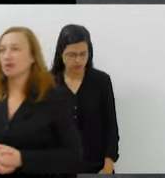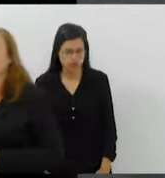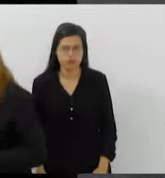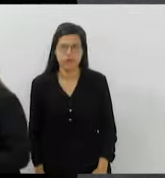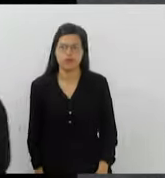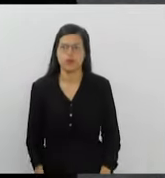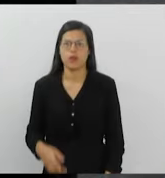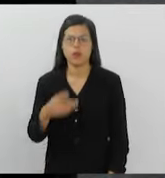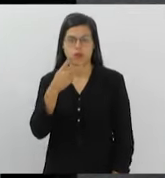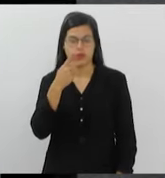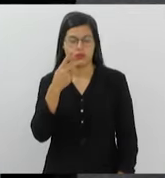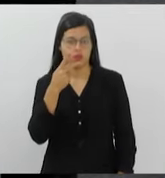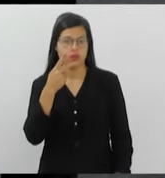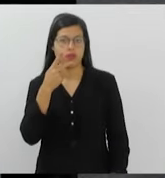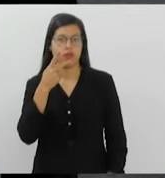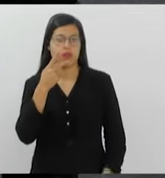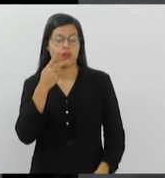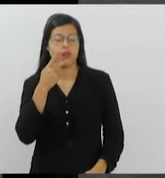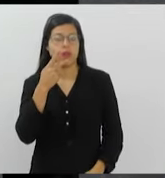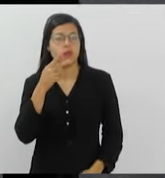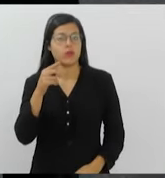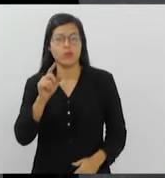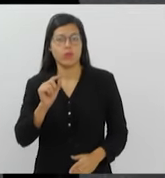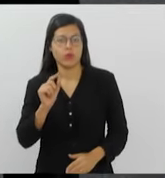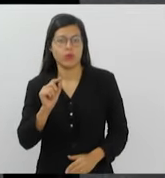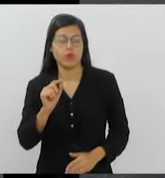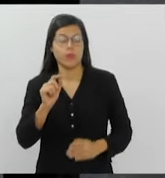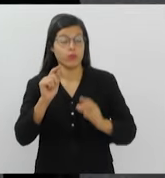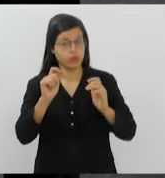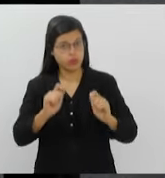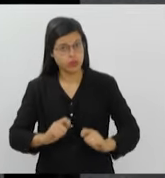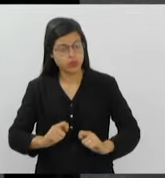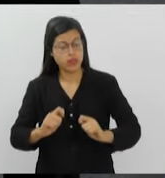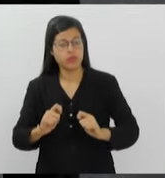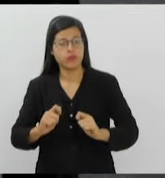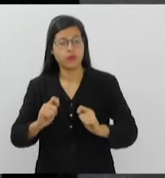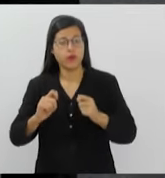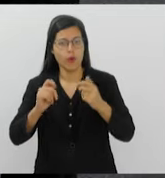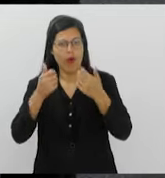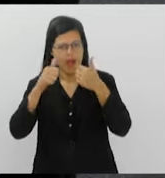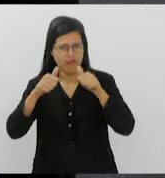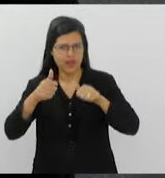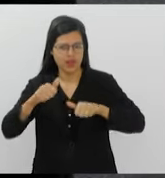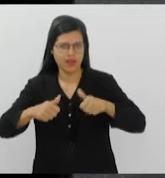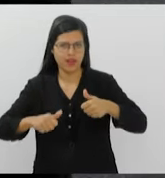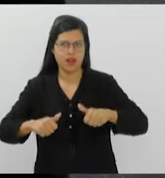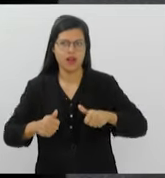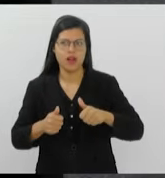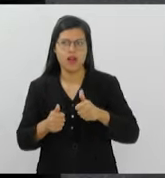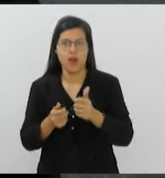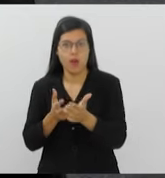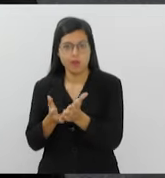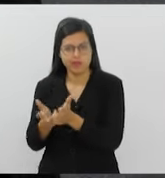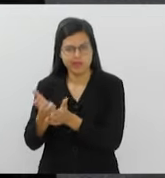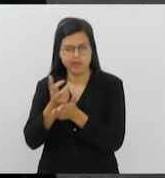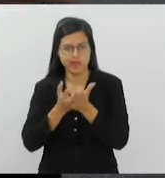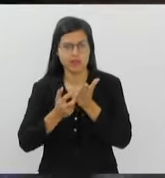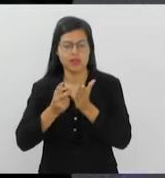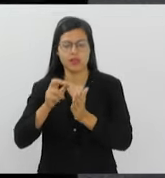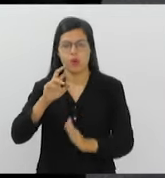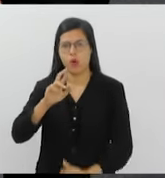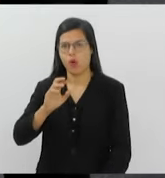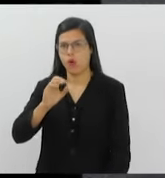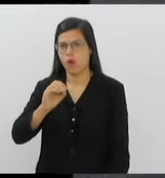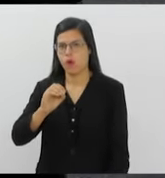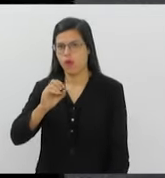era possível estimar os ganhos de receitas de royalty